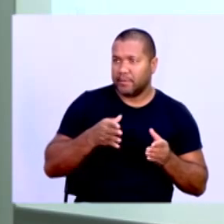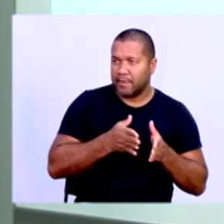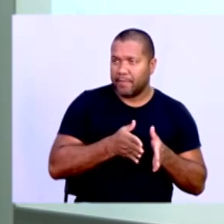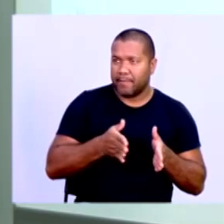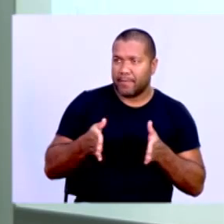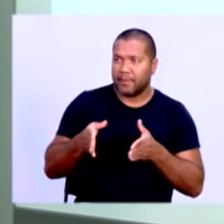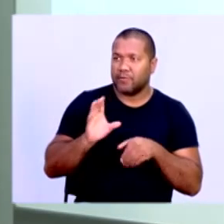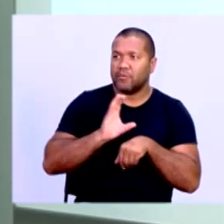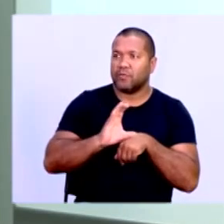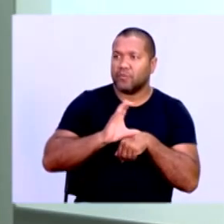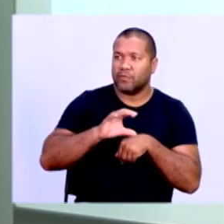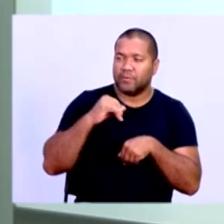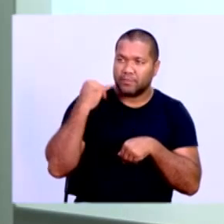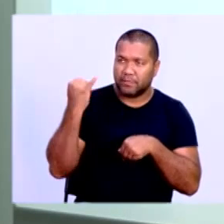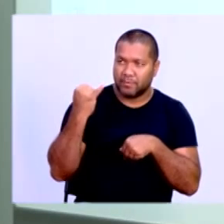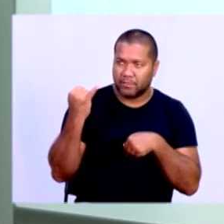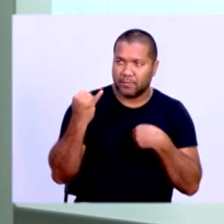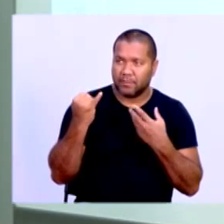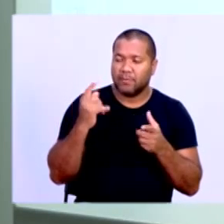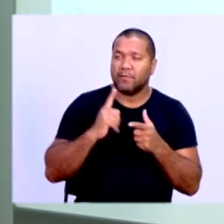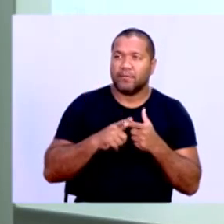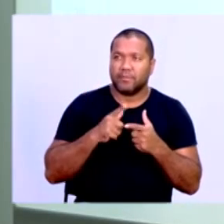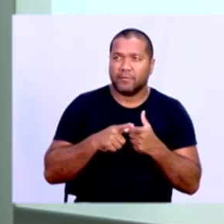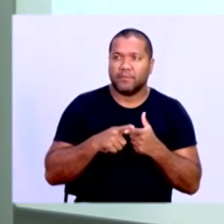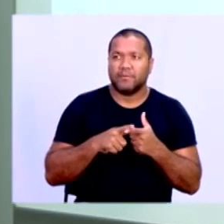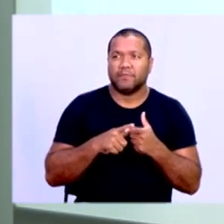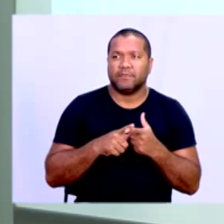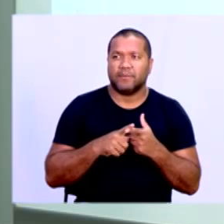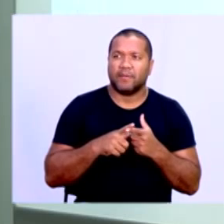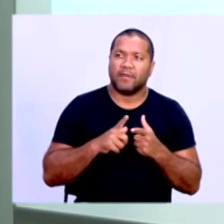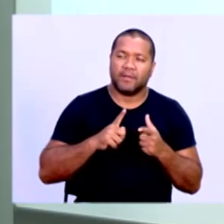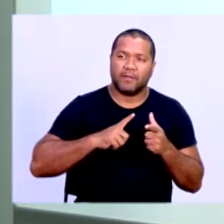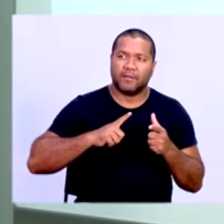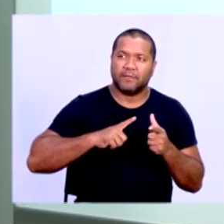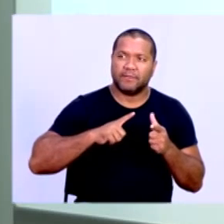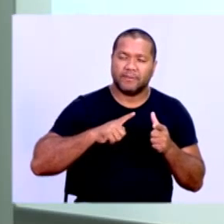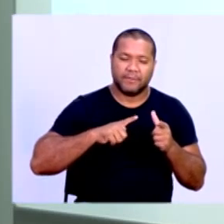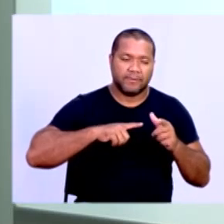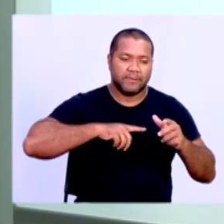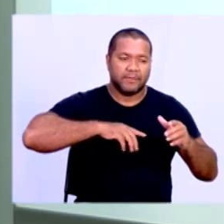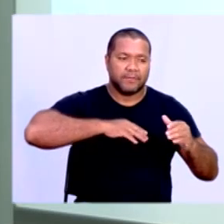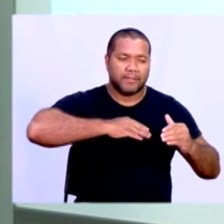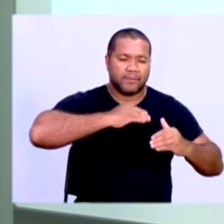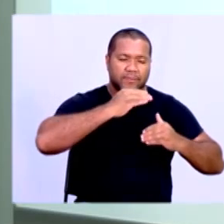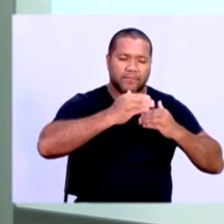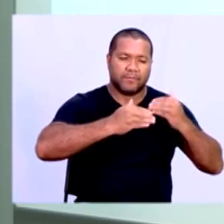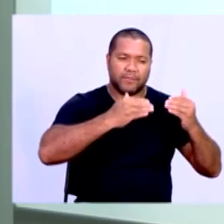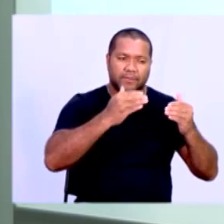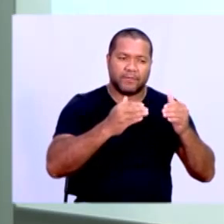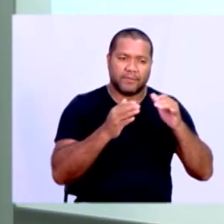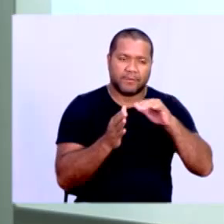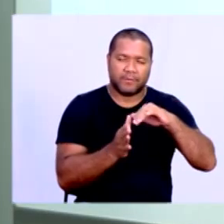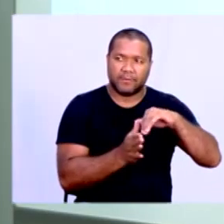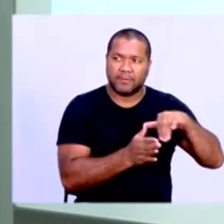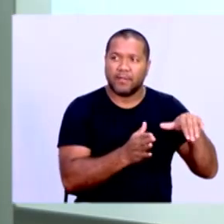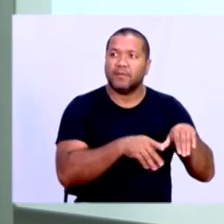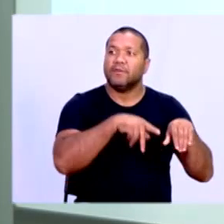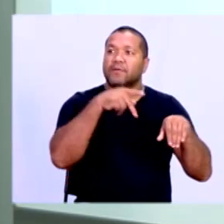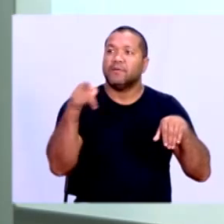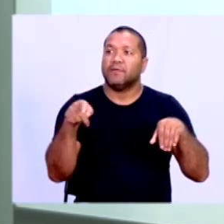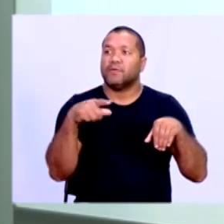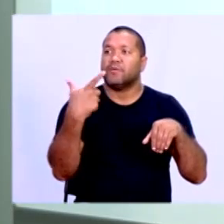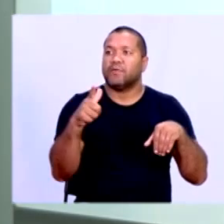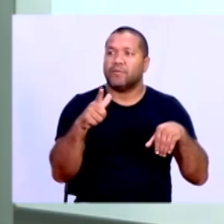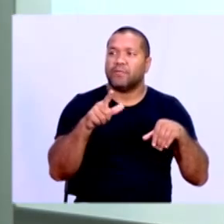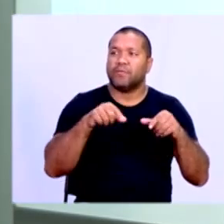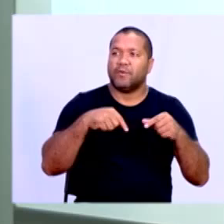é importante, porque a gente sai de um processo que vocês, eu acho que vocês estão com, se vocês tiverem uma apostila de PHP, que